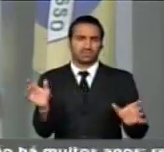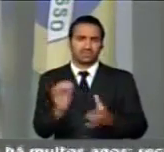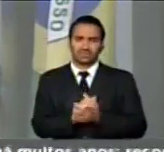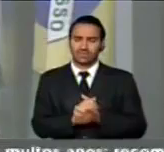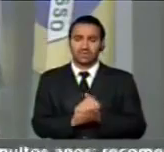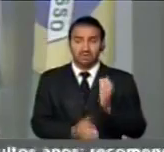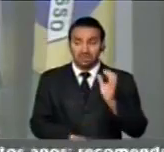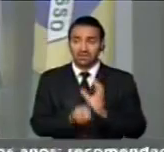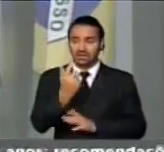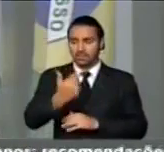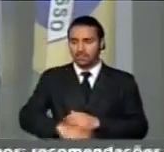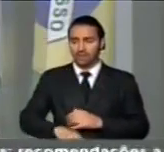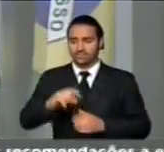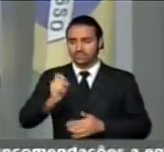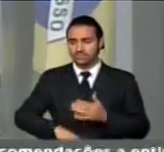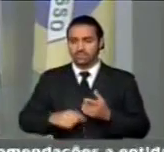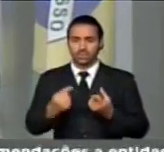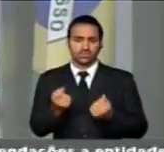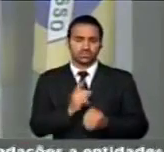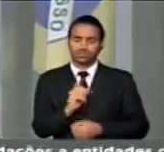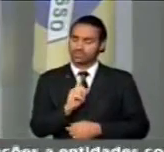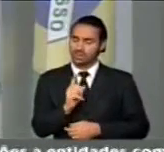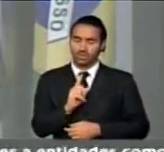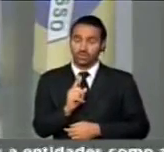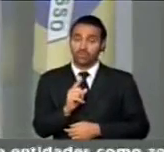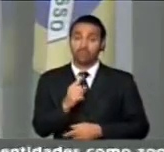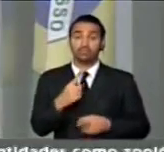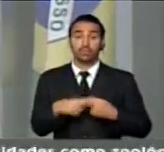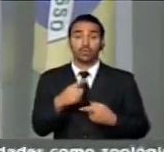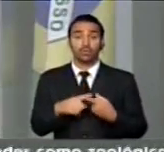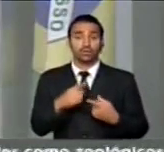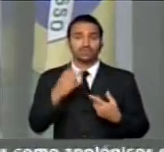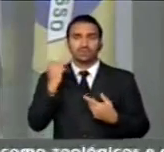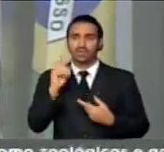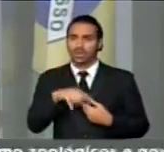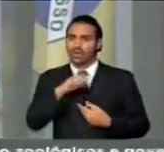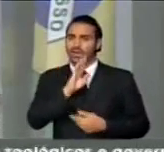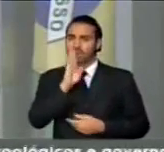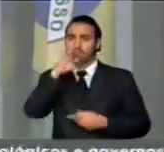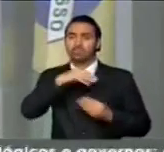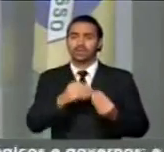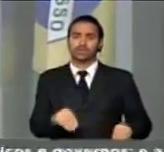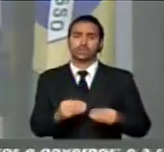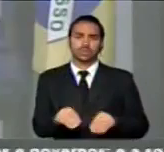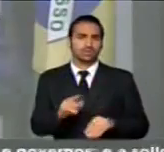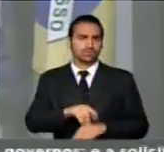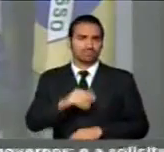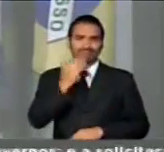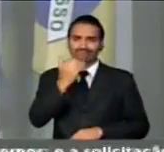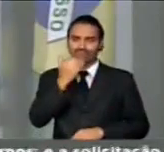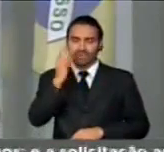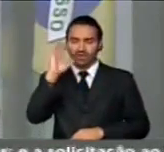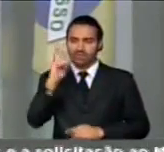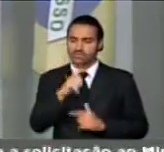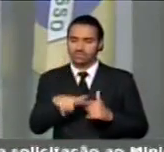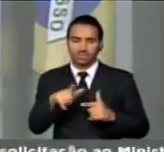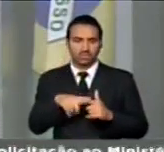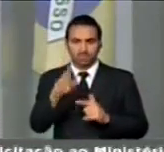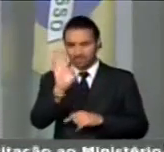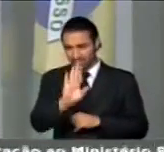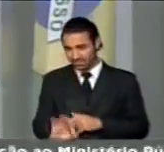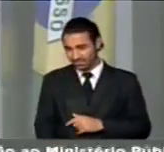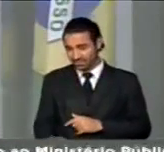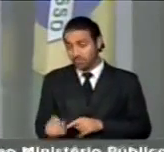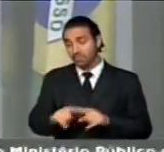seja criada novamente a CPMF, porque entendemos que é um mal, que é algo que não resolve os problemas do país, mas